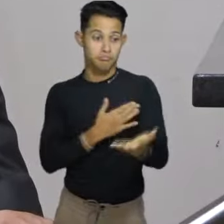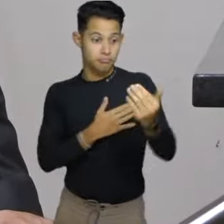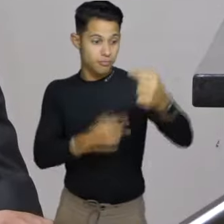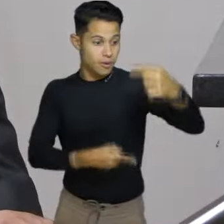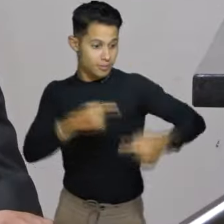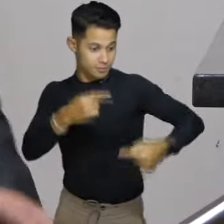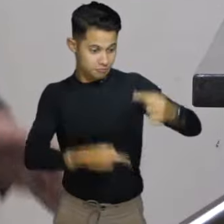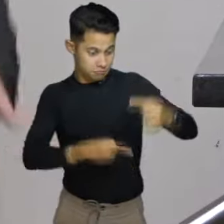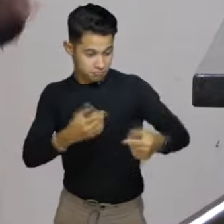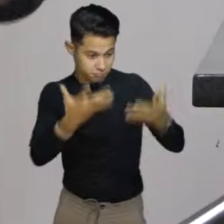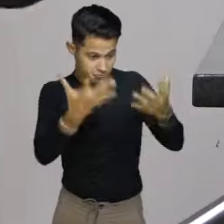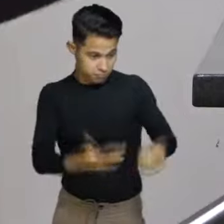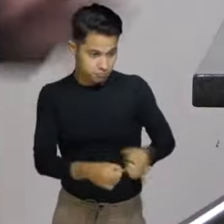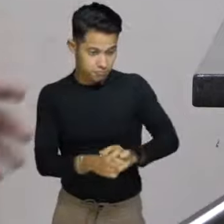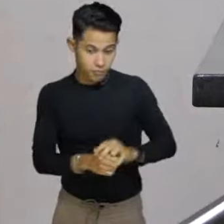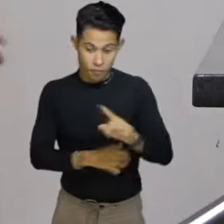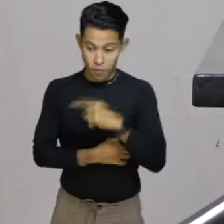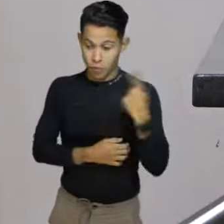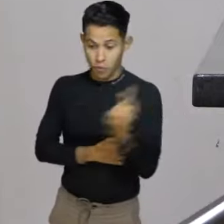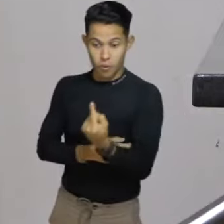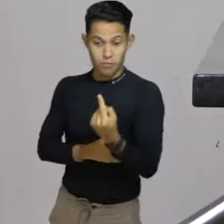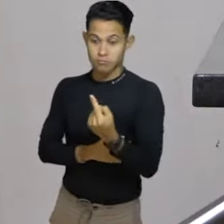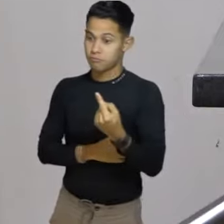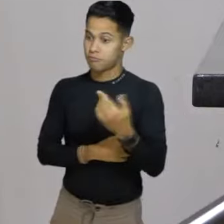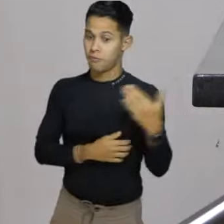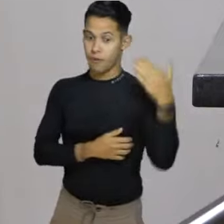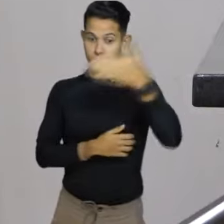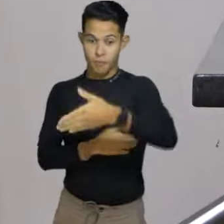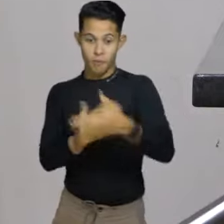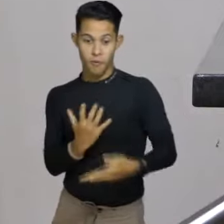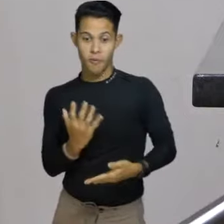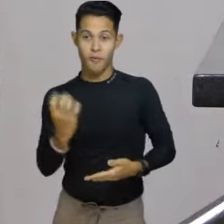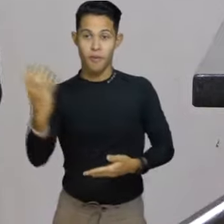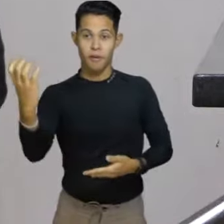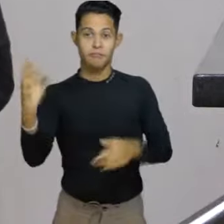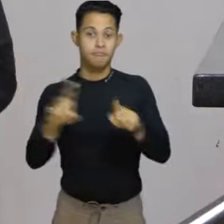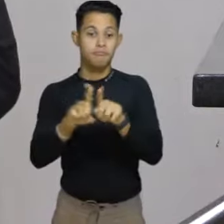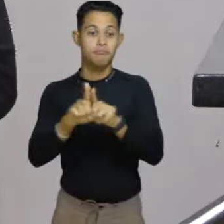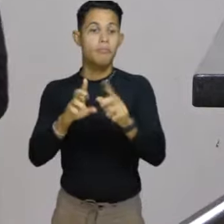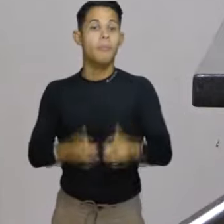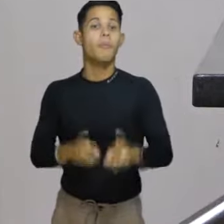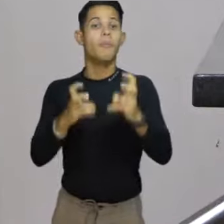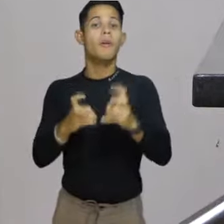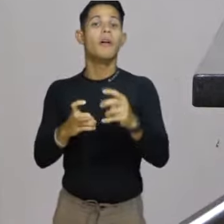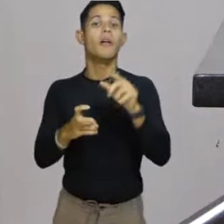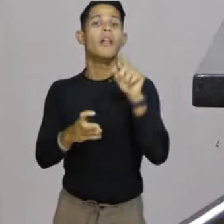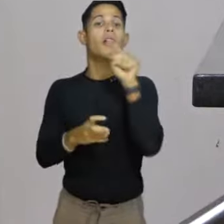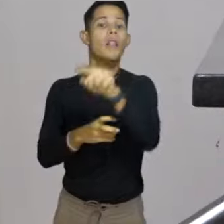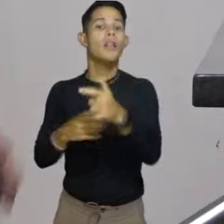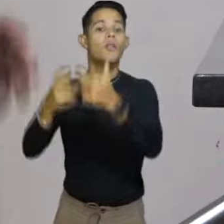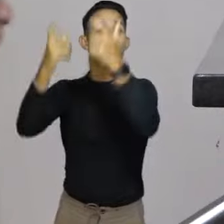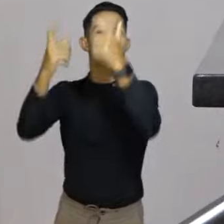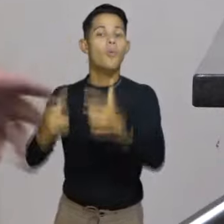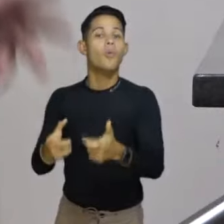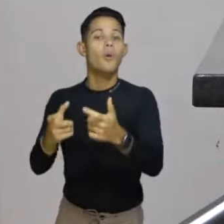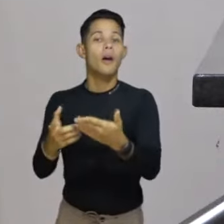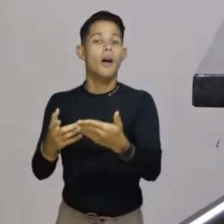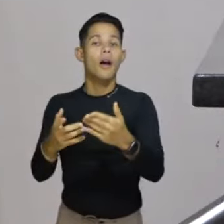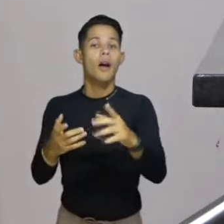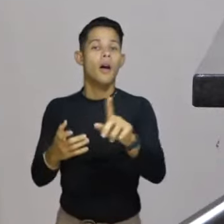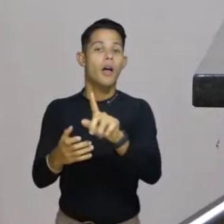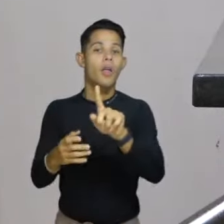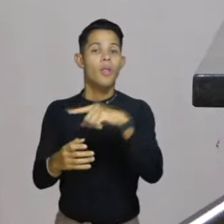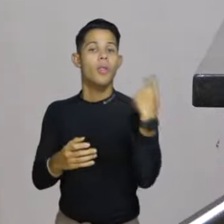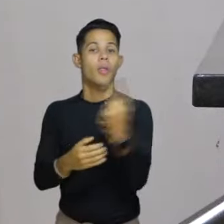isso vamos fazer uma grande viagem vamos ver o que que estão fazendo lá no diabo que o carregue pra gente aplicar a mesma prova